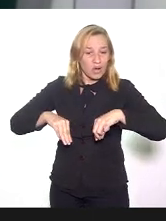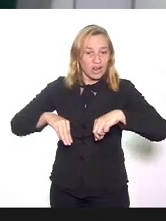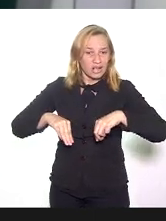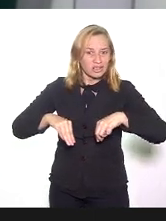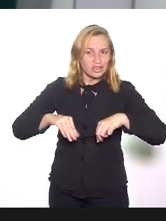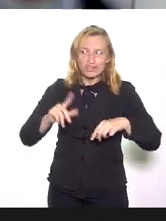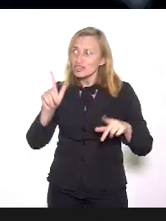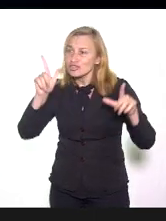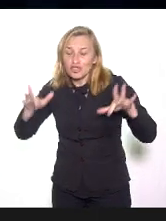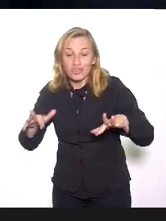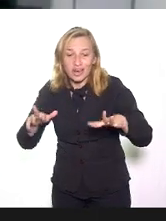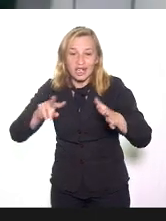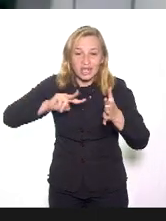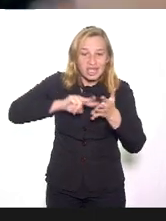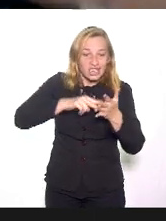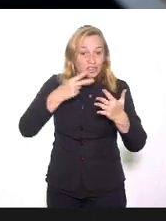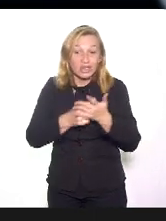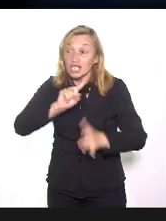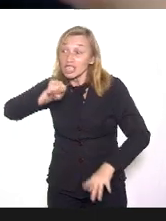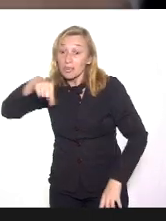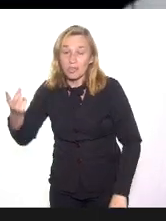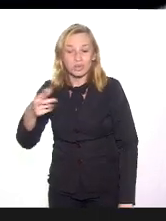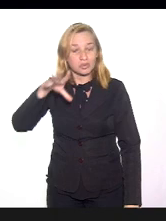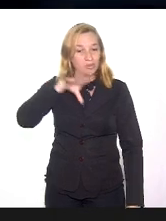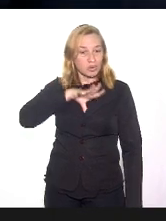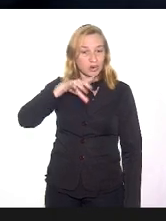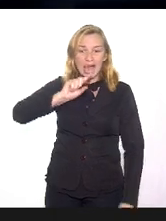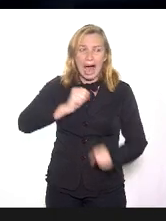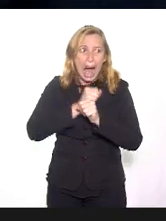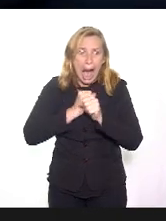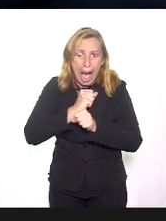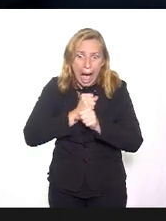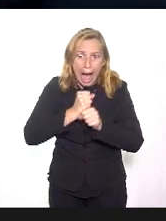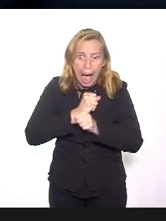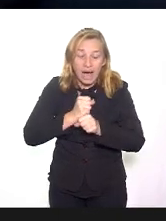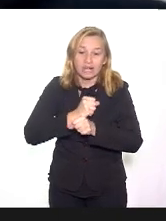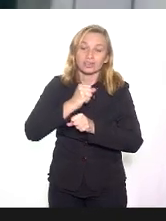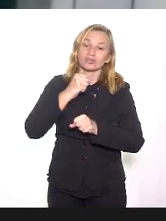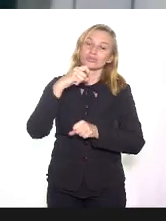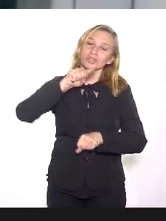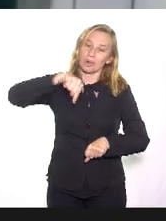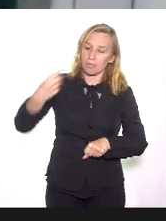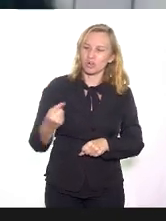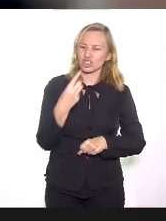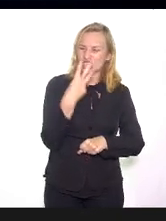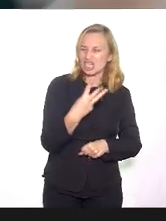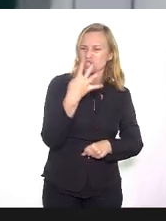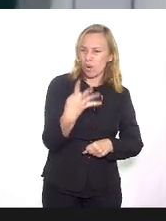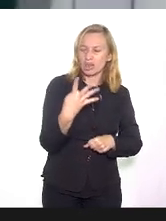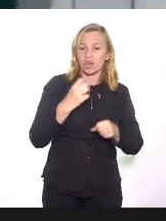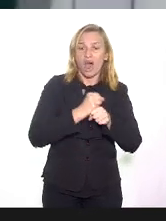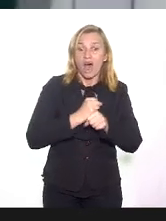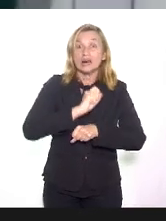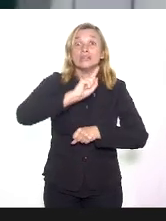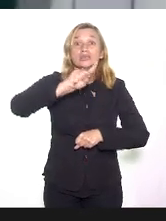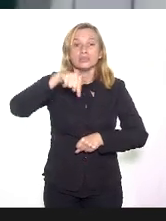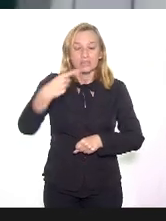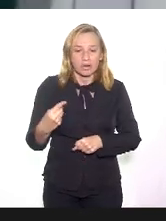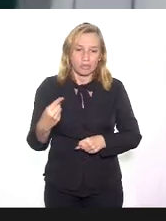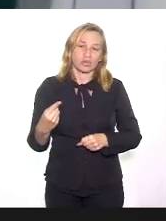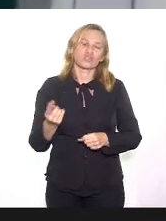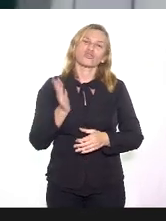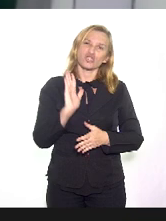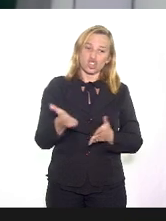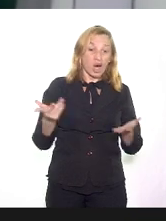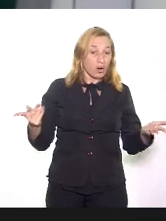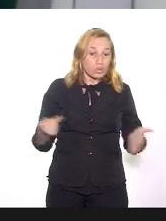em língua estrangeira e traduzidos depois em português, anos depois, 3-4 anos depois, quando já estavam há muito tempo em vigência,